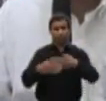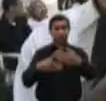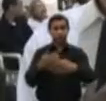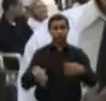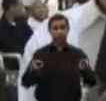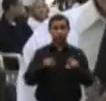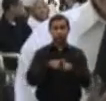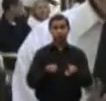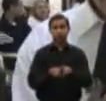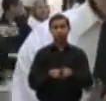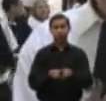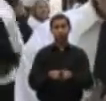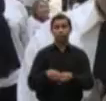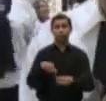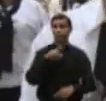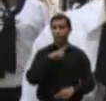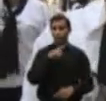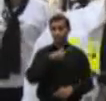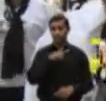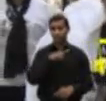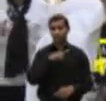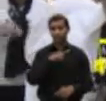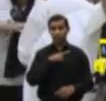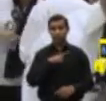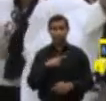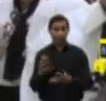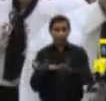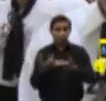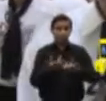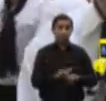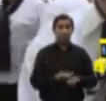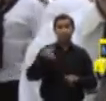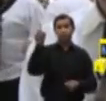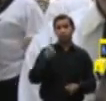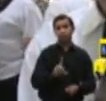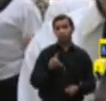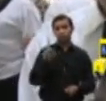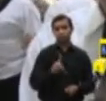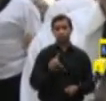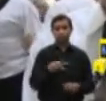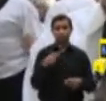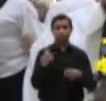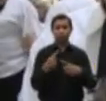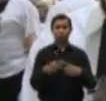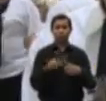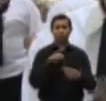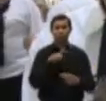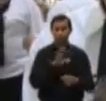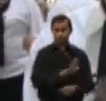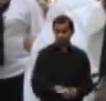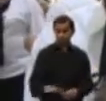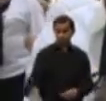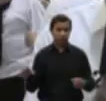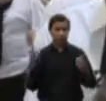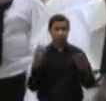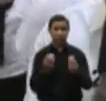desenvolvimento. Existe o atendimento à diversidade, porque a escola, pela demanda de alunos, então